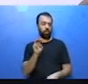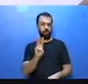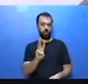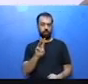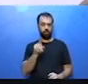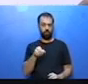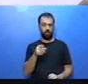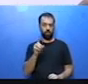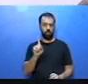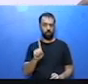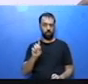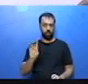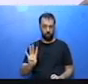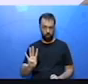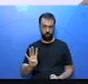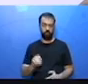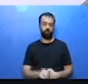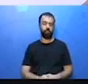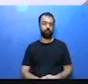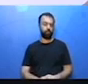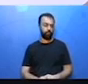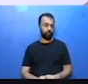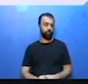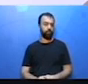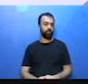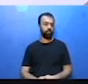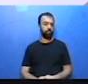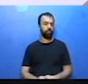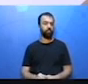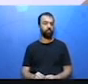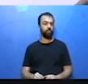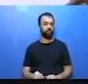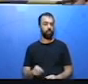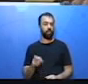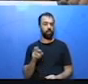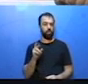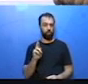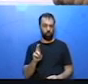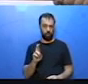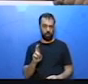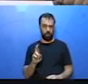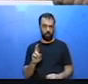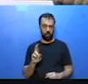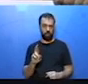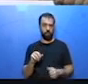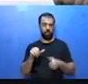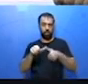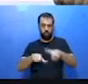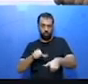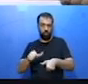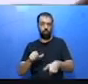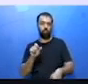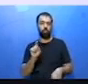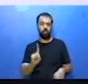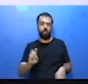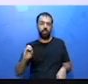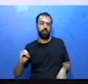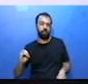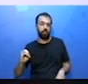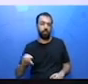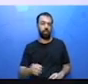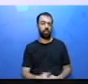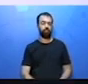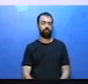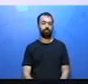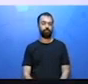nada, substituímos por 3,14. E esse R daqui, que é o raio,